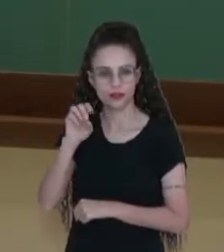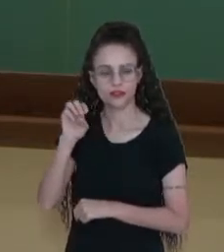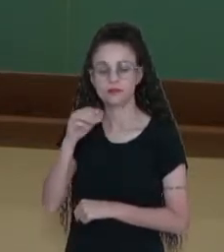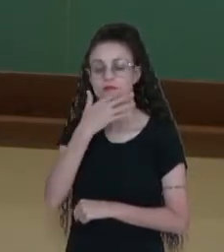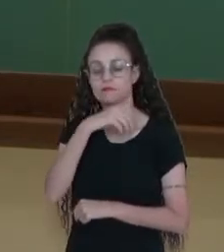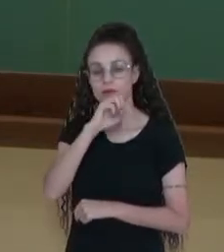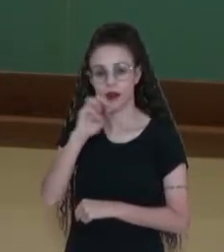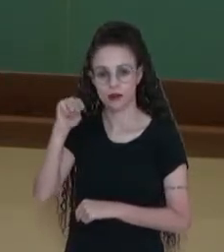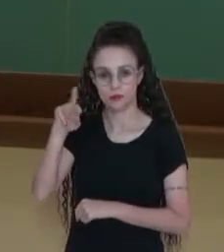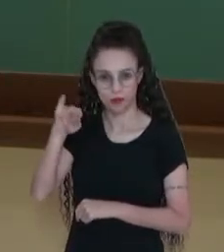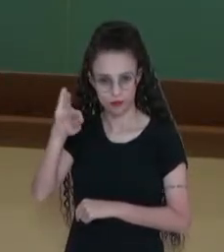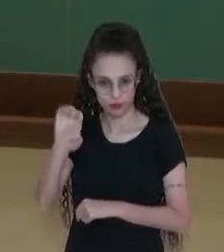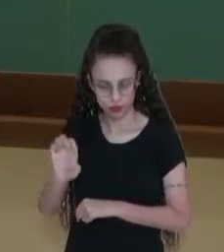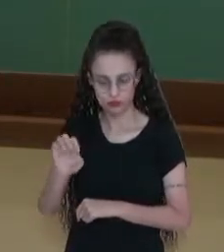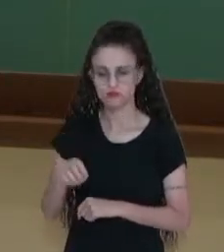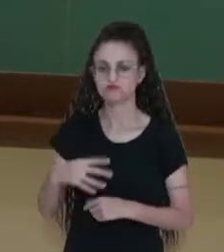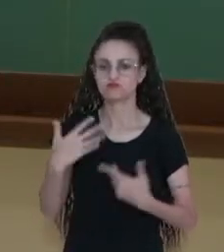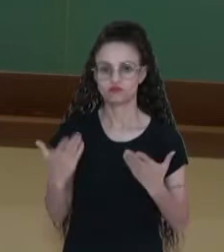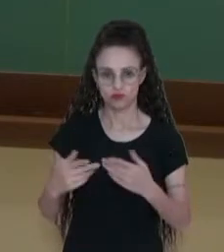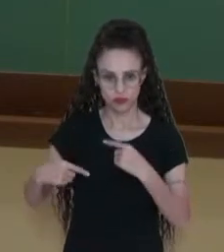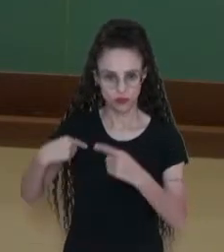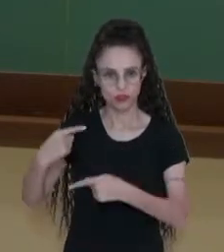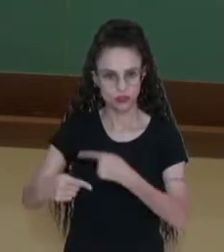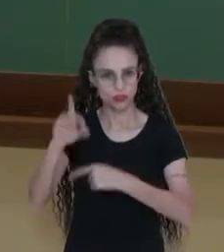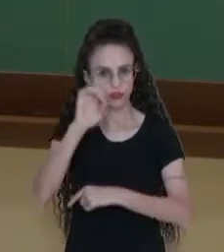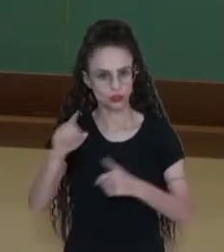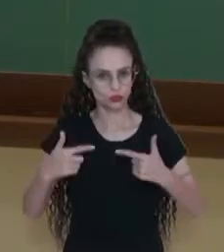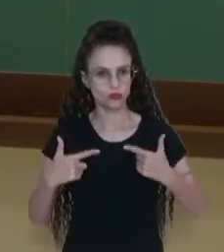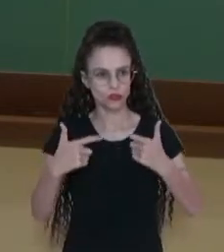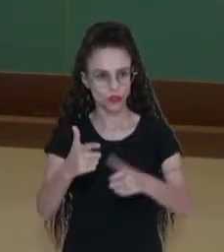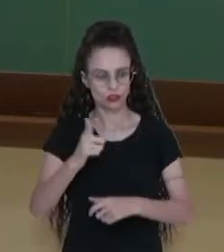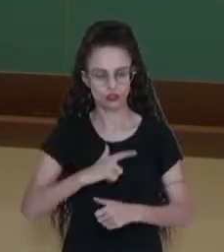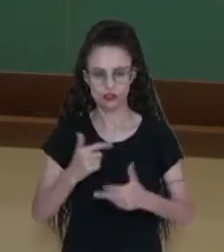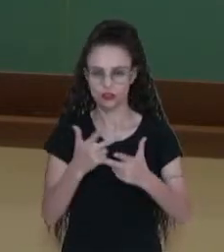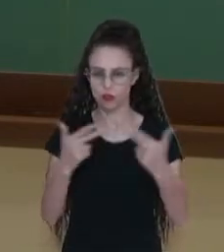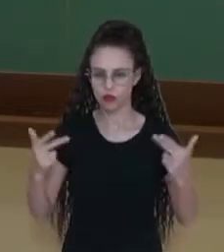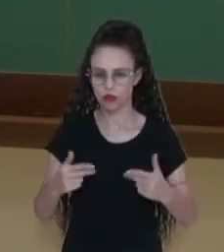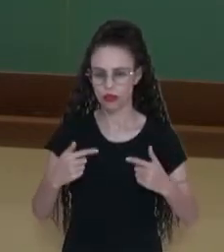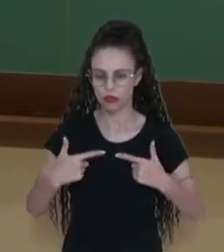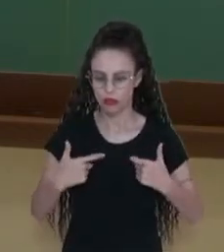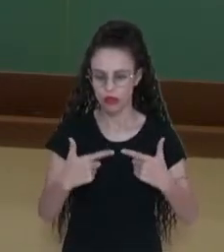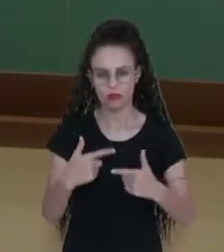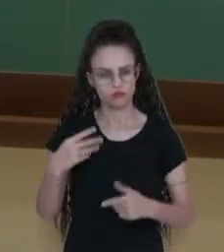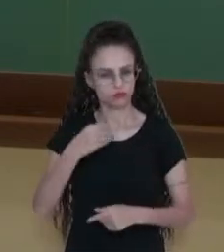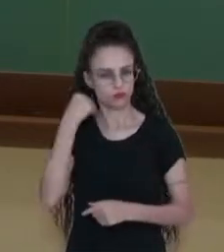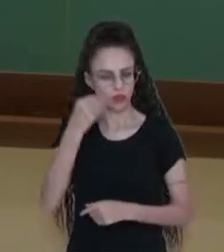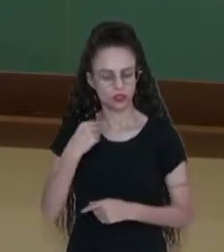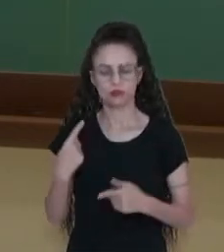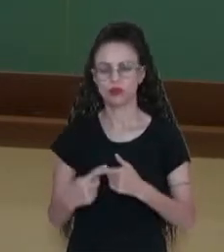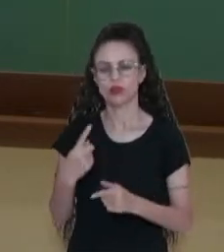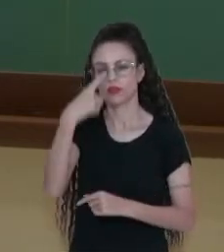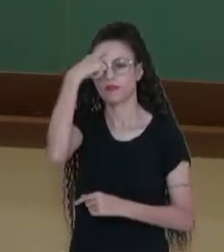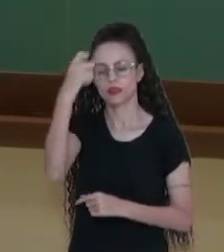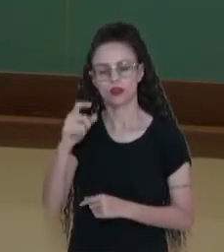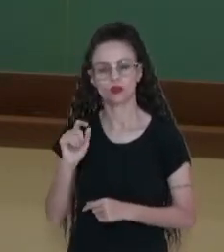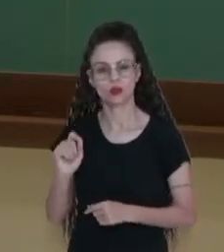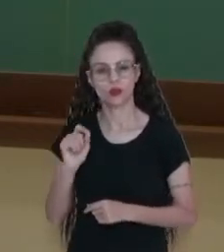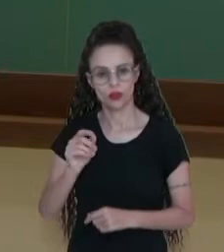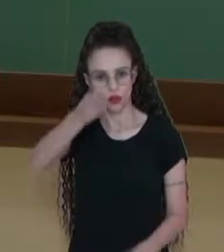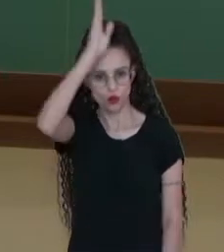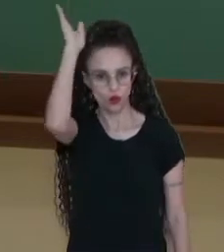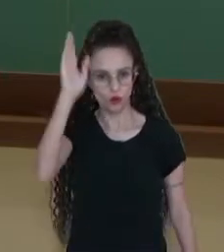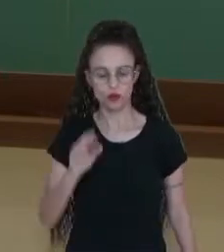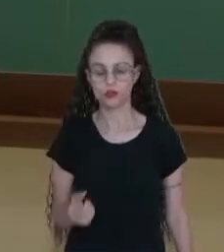guerra. E pelo fato dele nascer do deus da guerra, ele já tinha essa coisa da guerra, do poder dentro da sua vivência. E o que eles inventaram? O romano ele